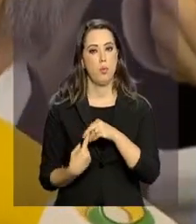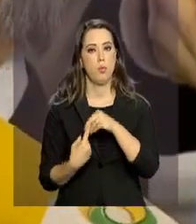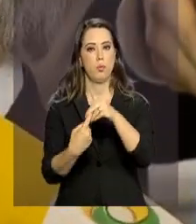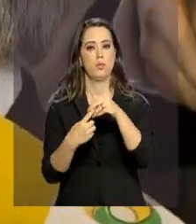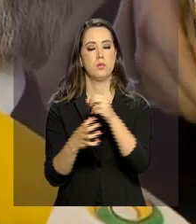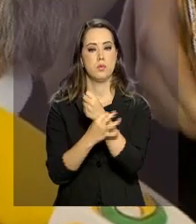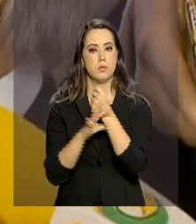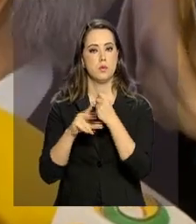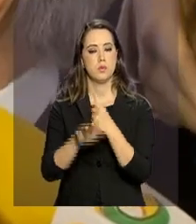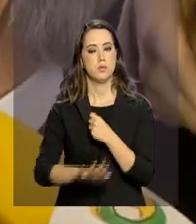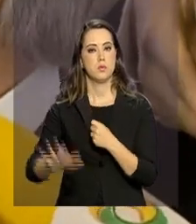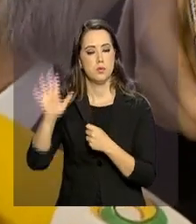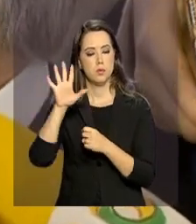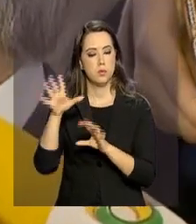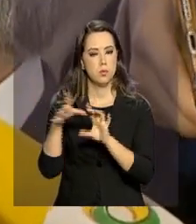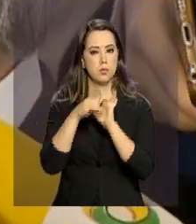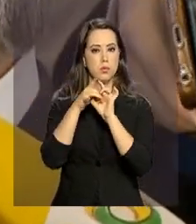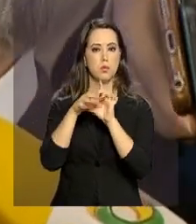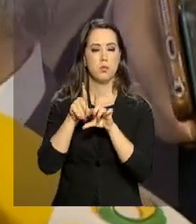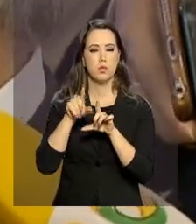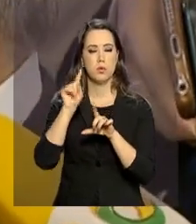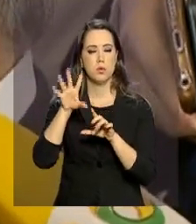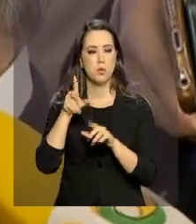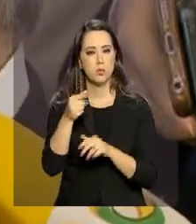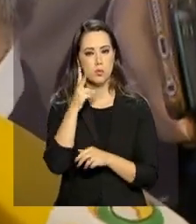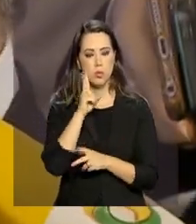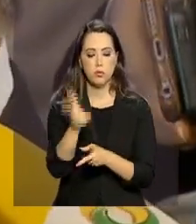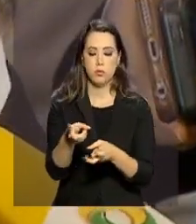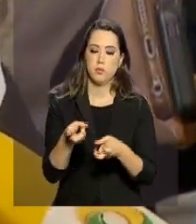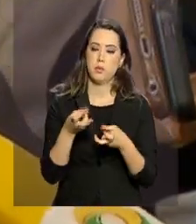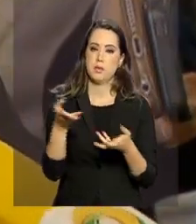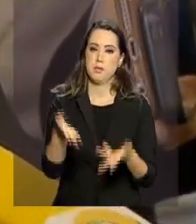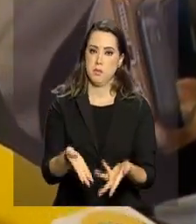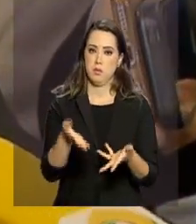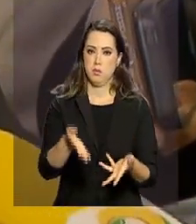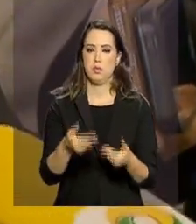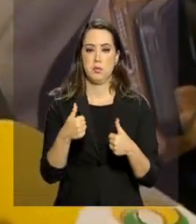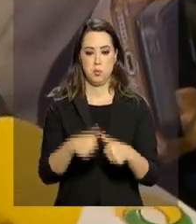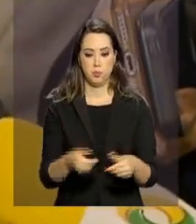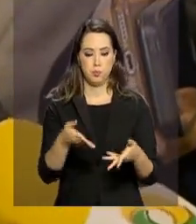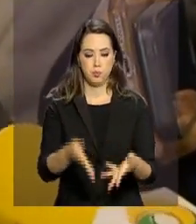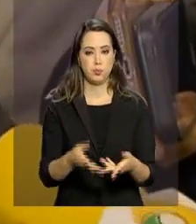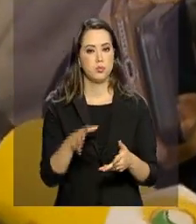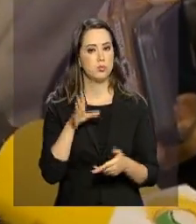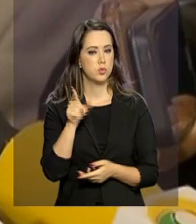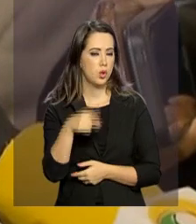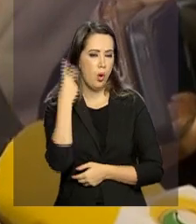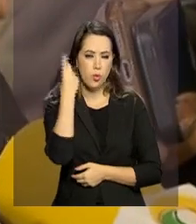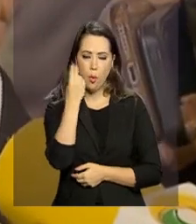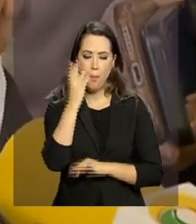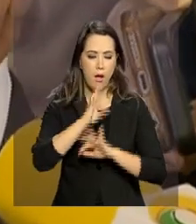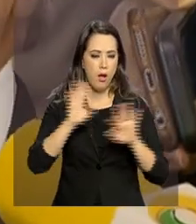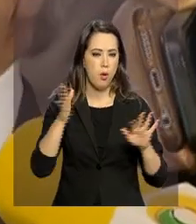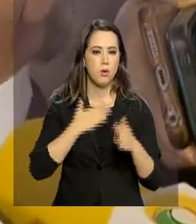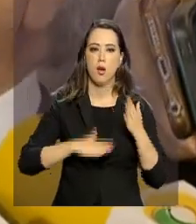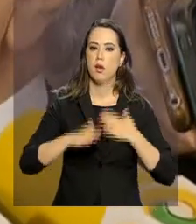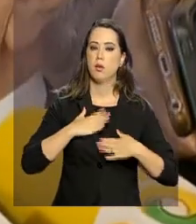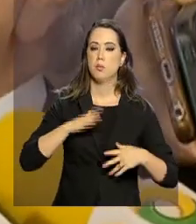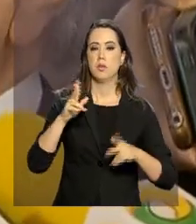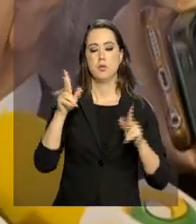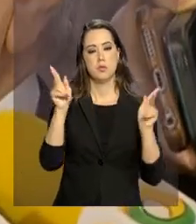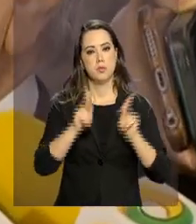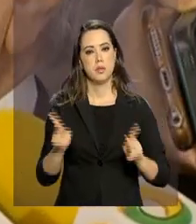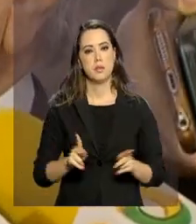país que faz essa integração extraordinária que eu pude agora é constatar uma tranquilidade absoluta no país eu quero até